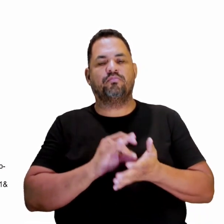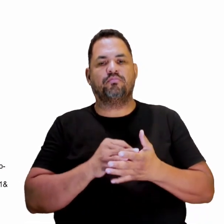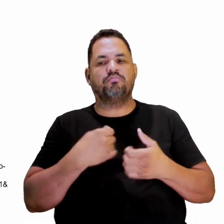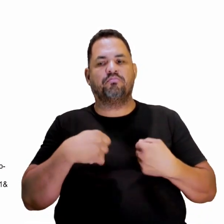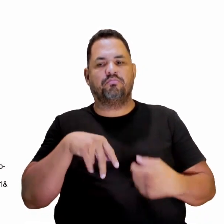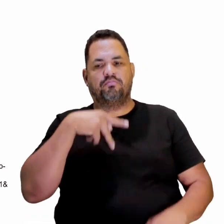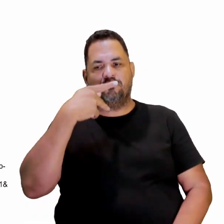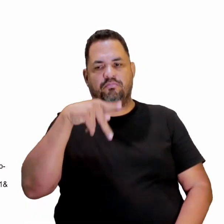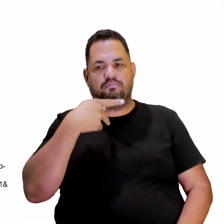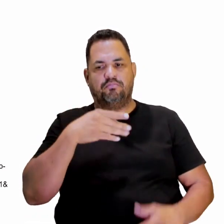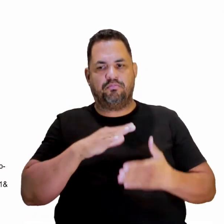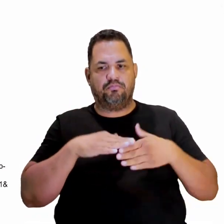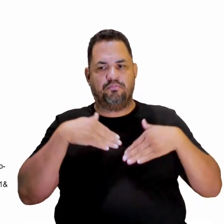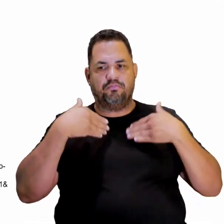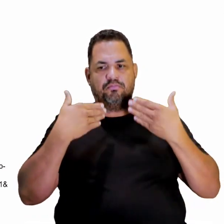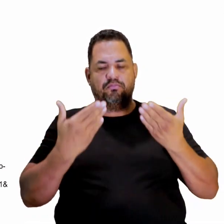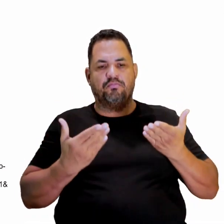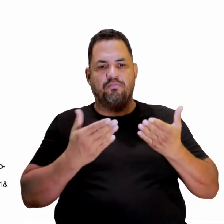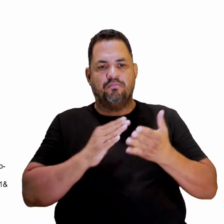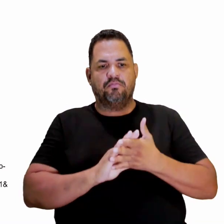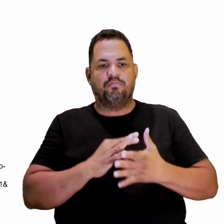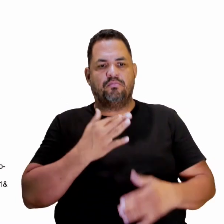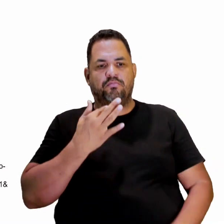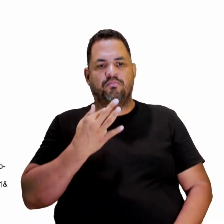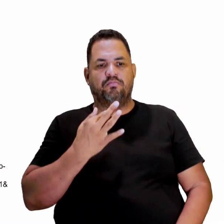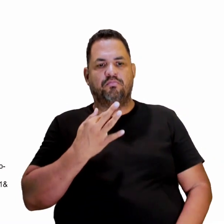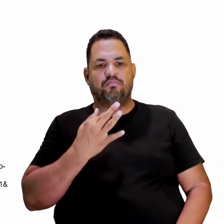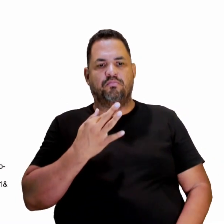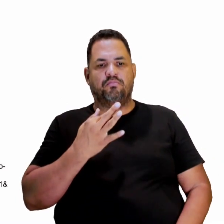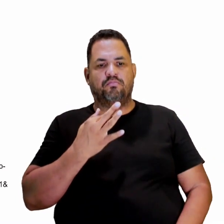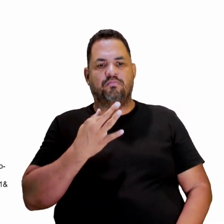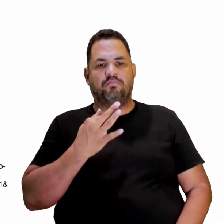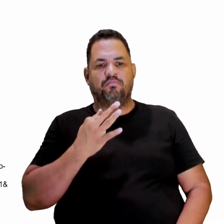dita, quando Francis,